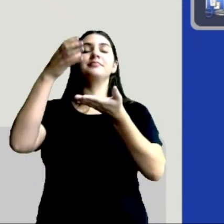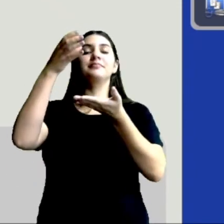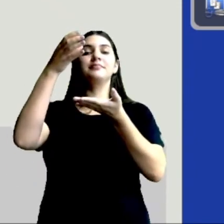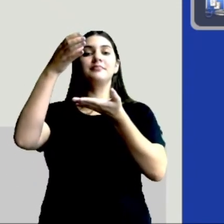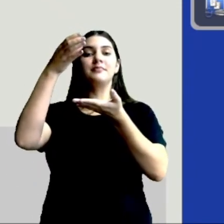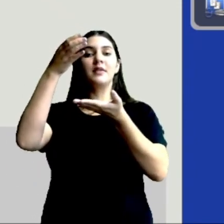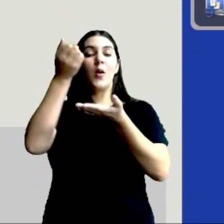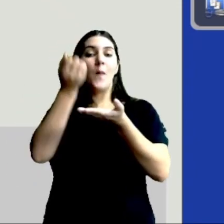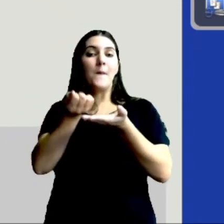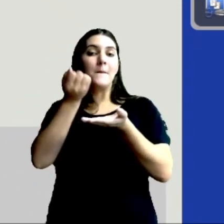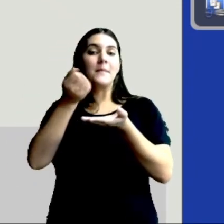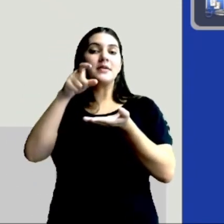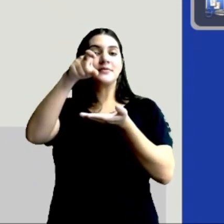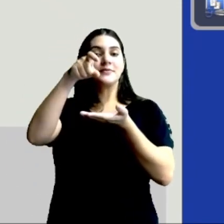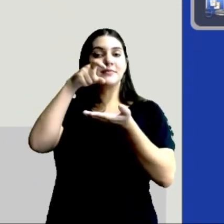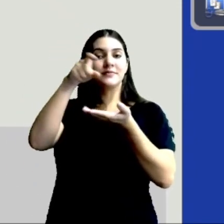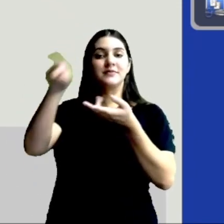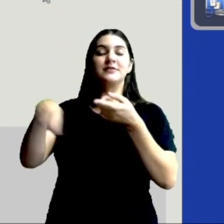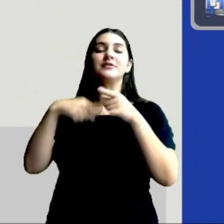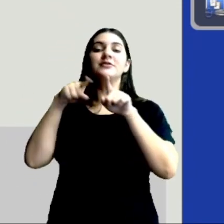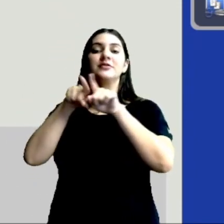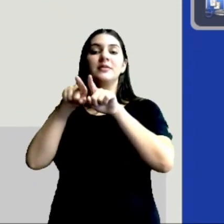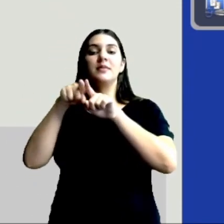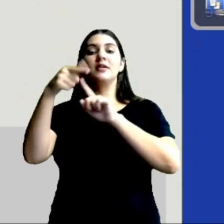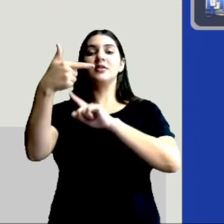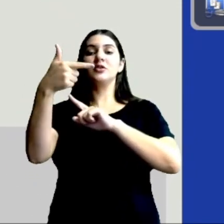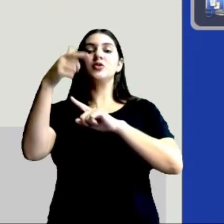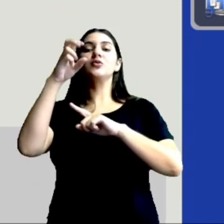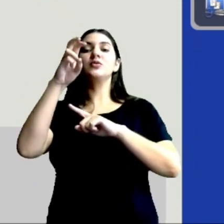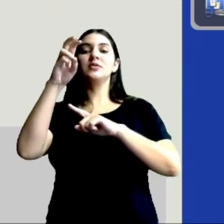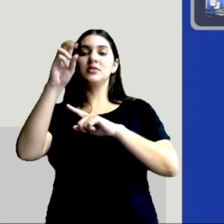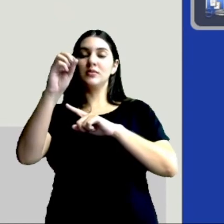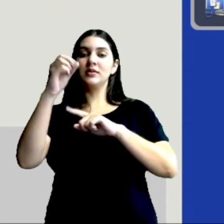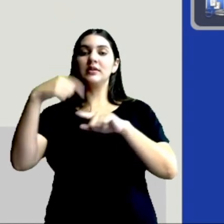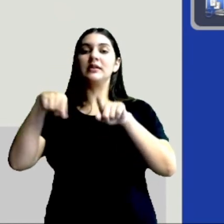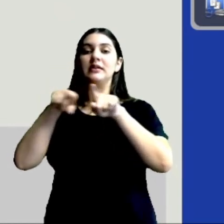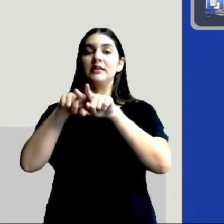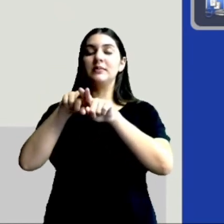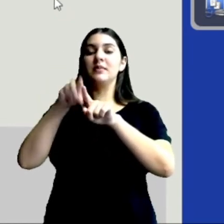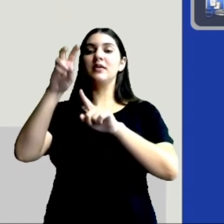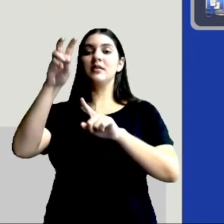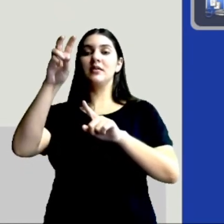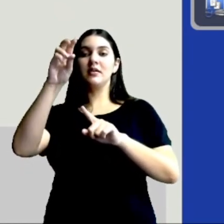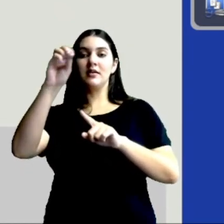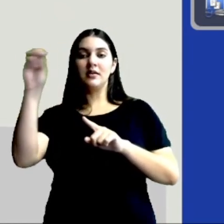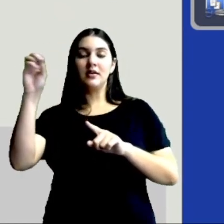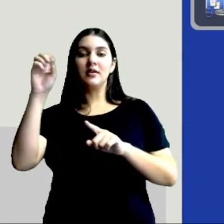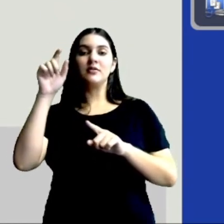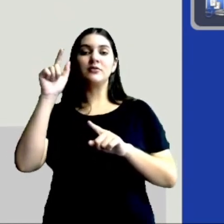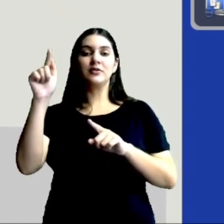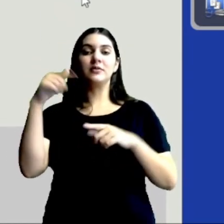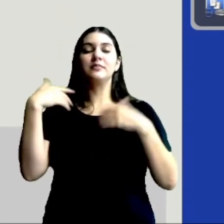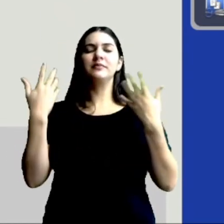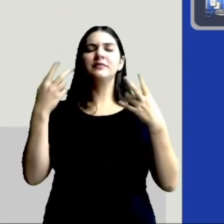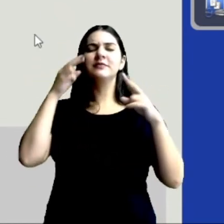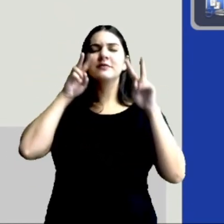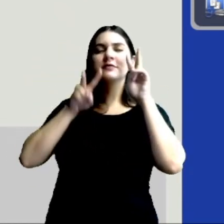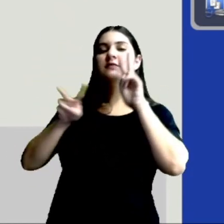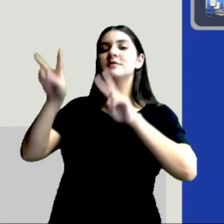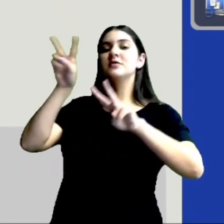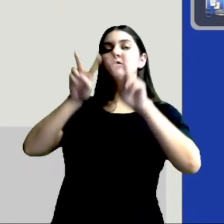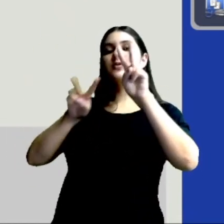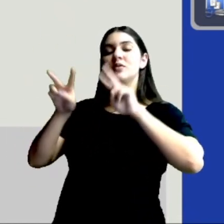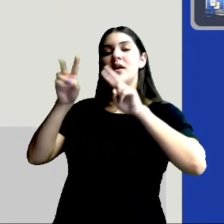de x, temos aqui o 250 e o 500 gramas, tá? Então, olha aí a expressão